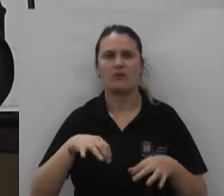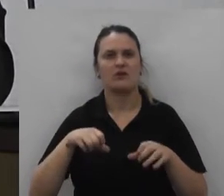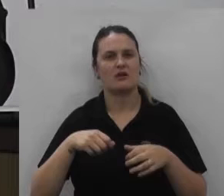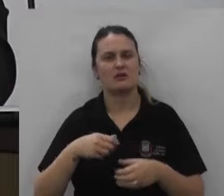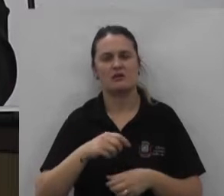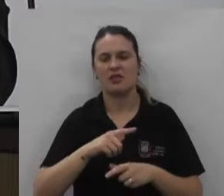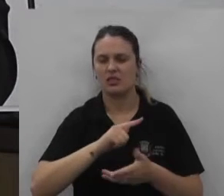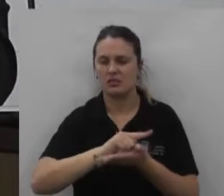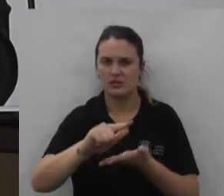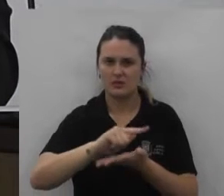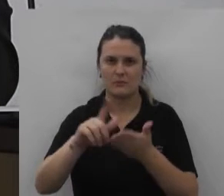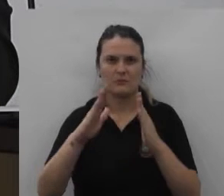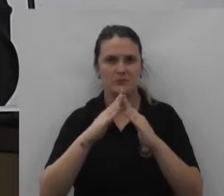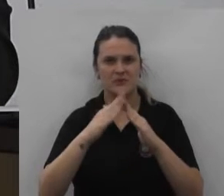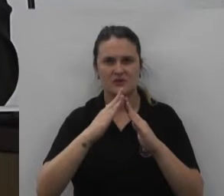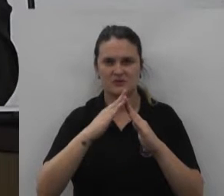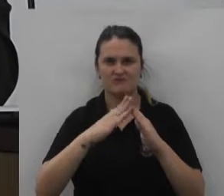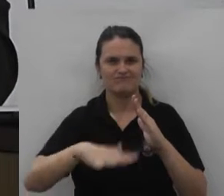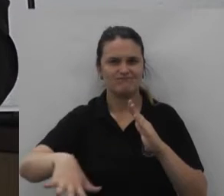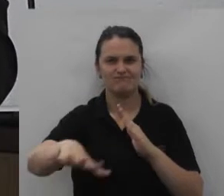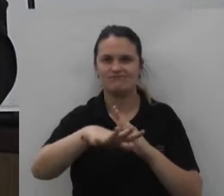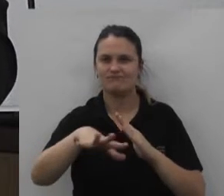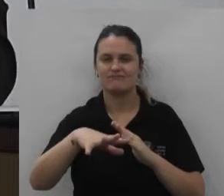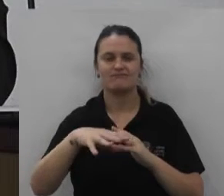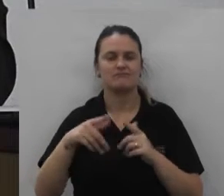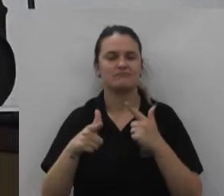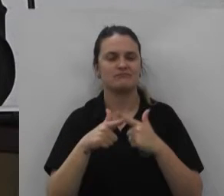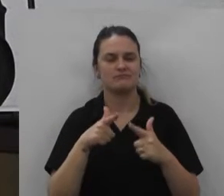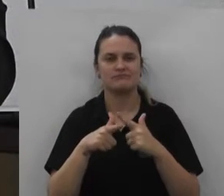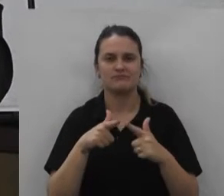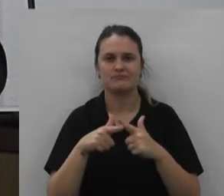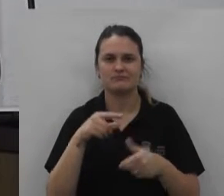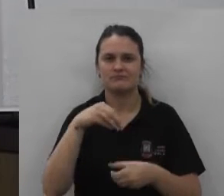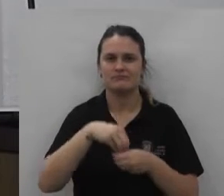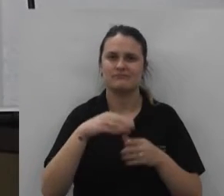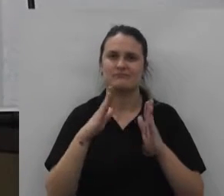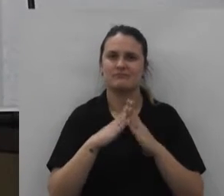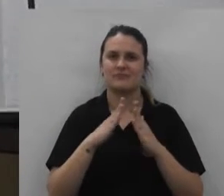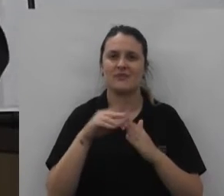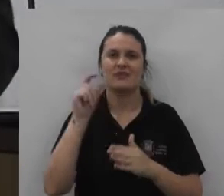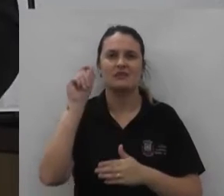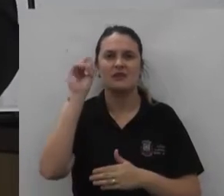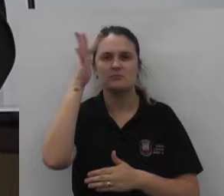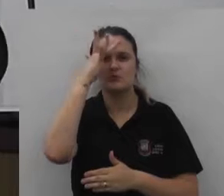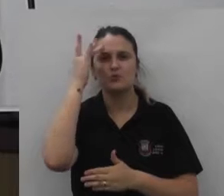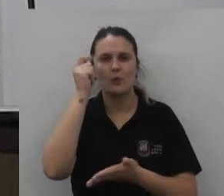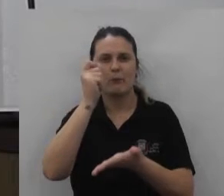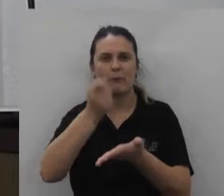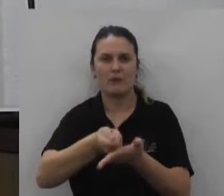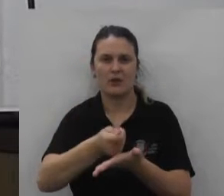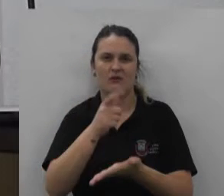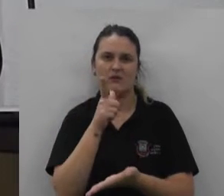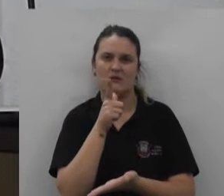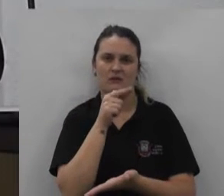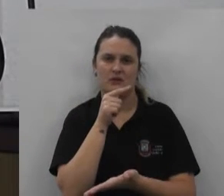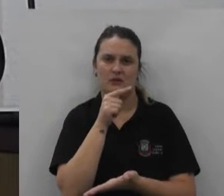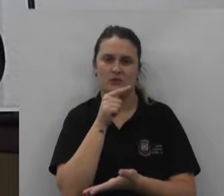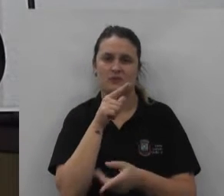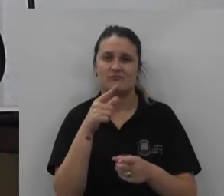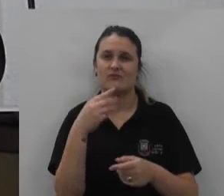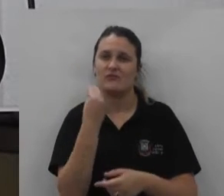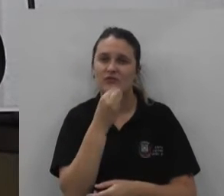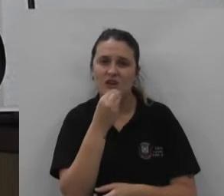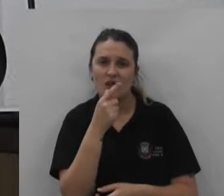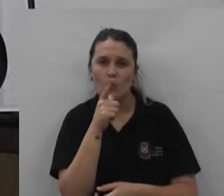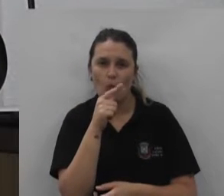calçada e causando danos no nosso munícipe que paga por esse trabalho. A pressão